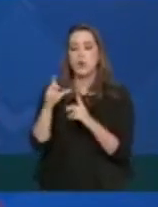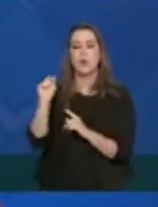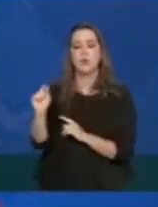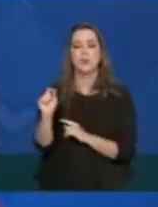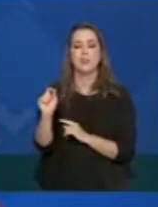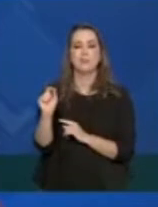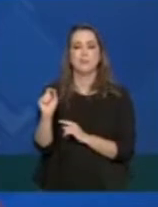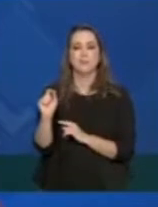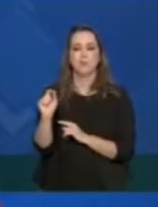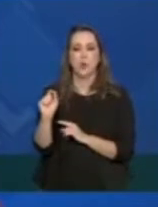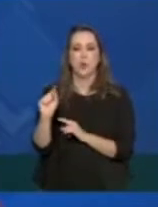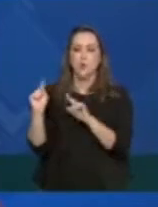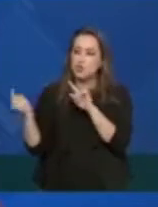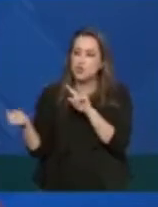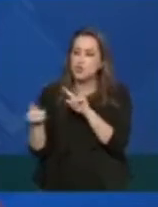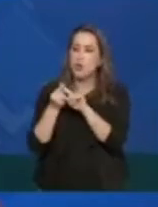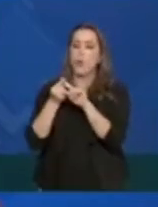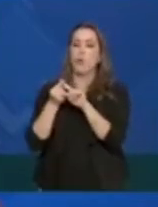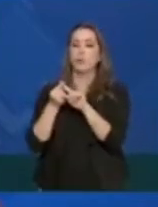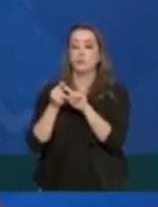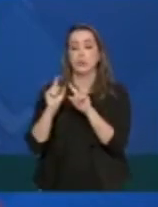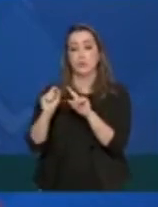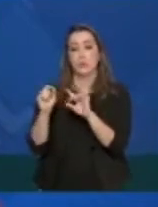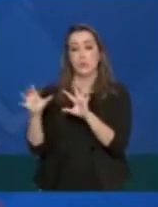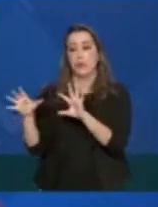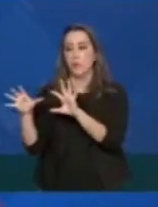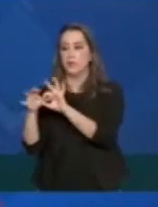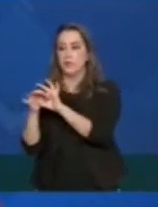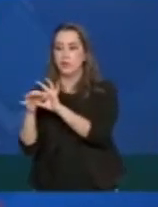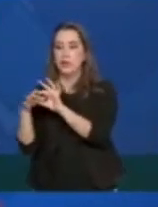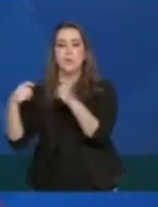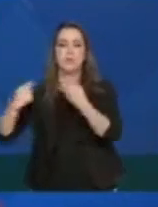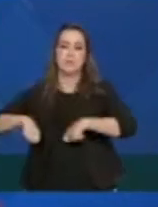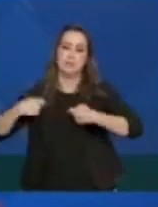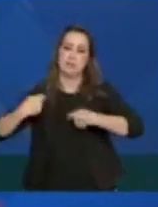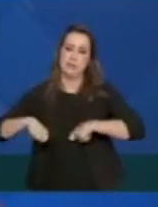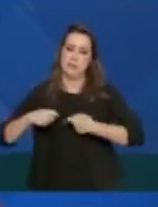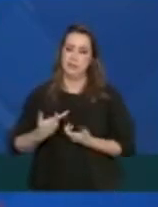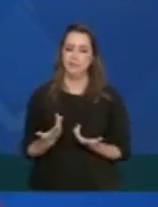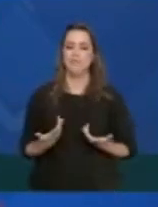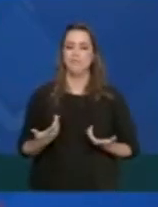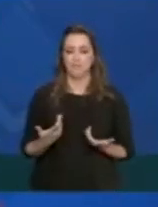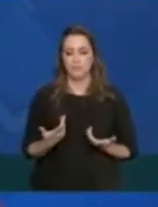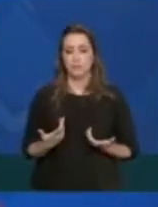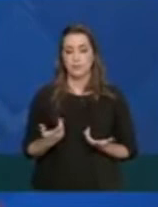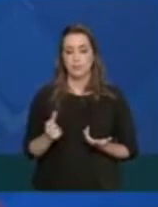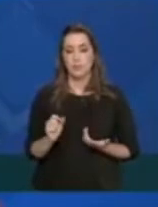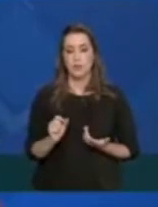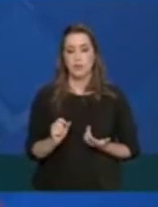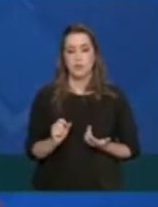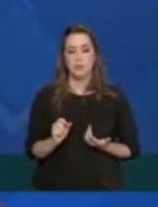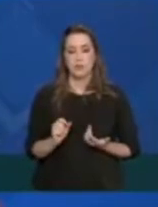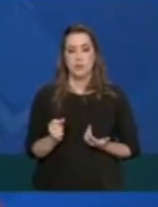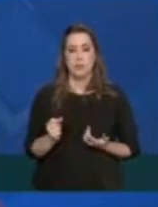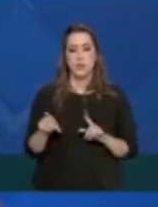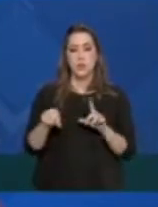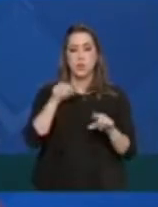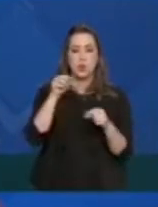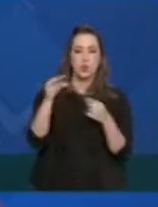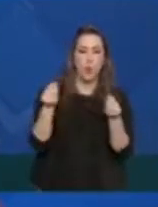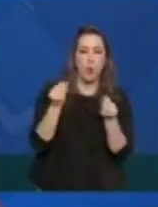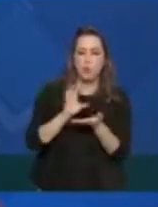consenso, onde a aproximação é extremamente importante, a definição dos investimentos em